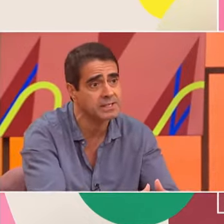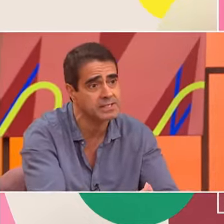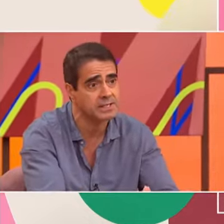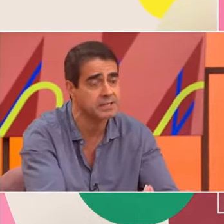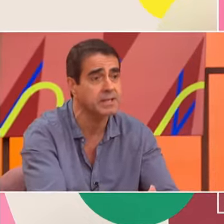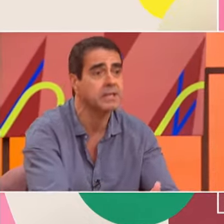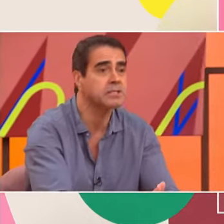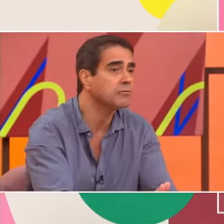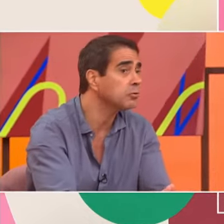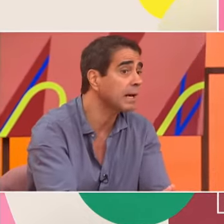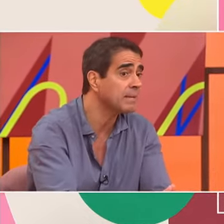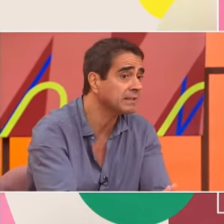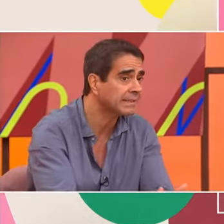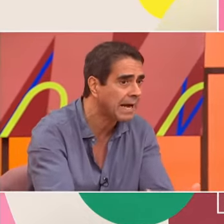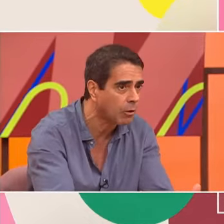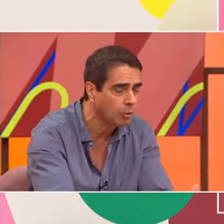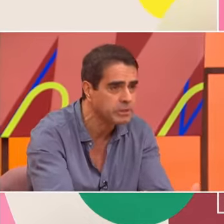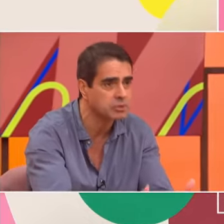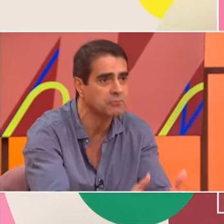com antecedência.